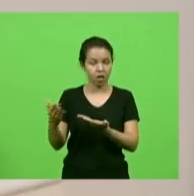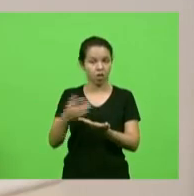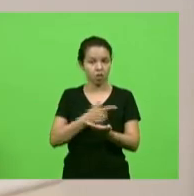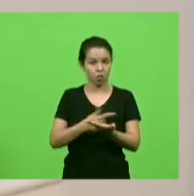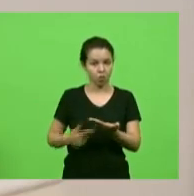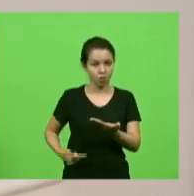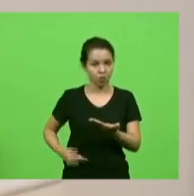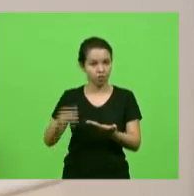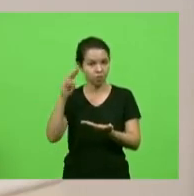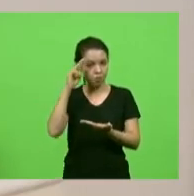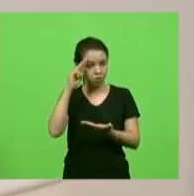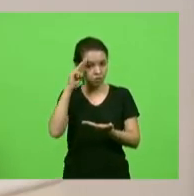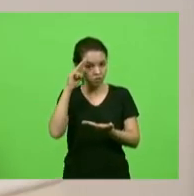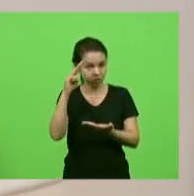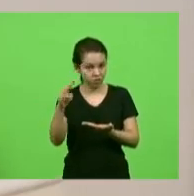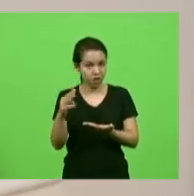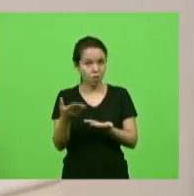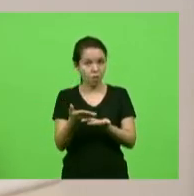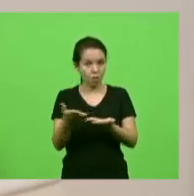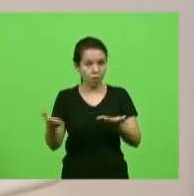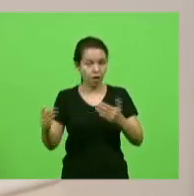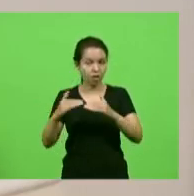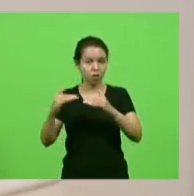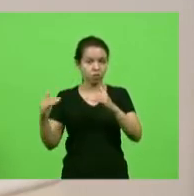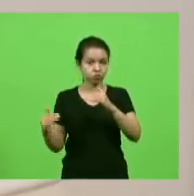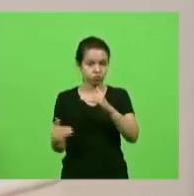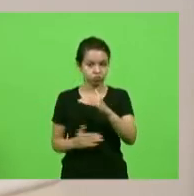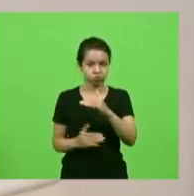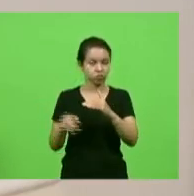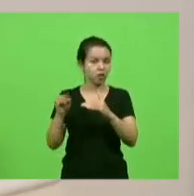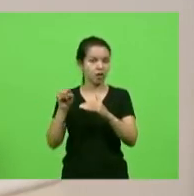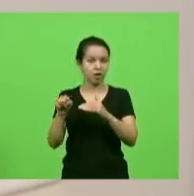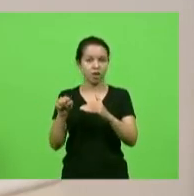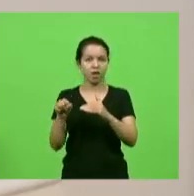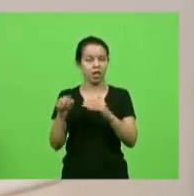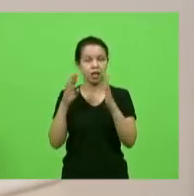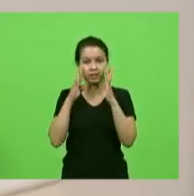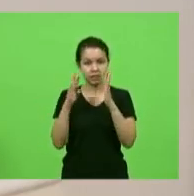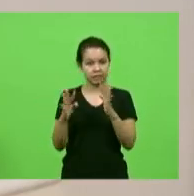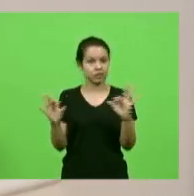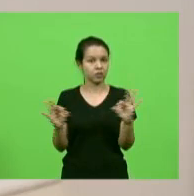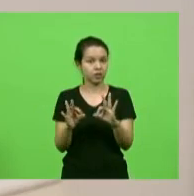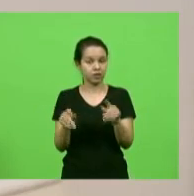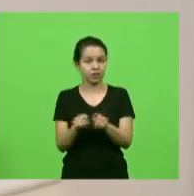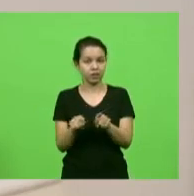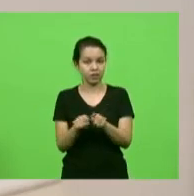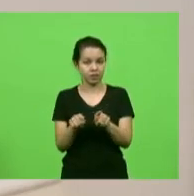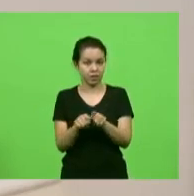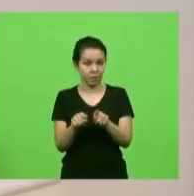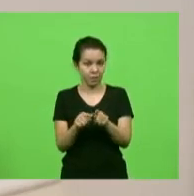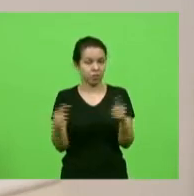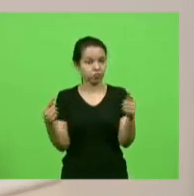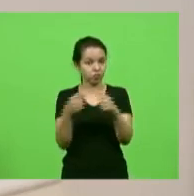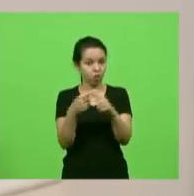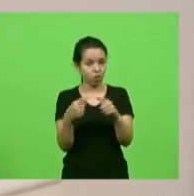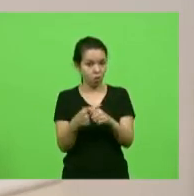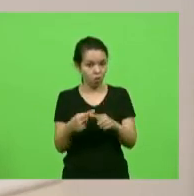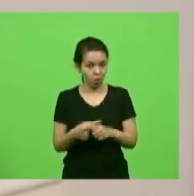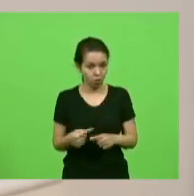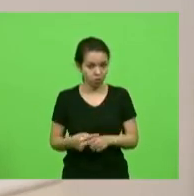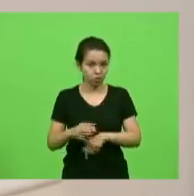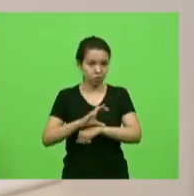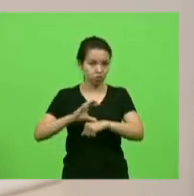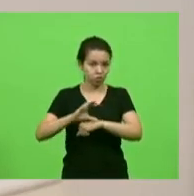seus subordinados quando manifestem delitos funcionais ou na prática de atos contrários à Constituição. Em suas informações,